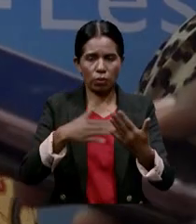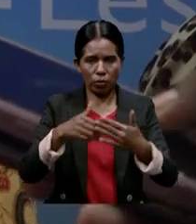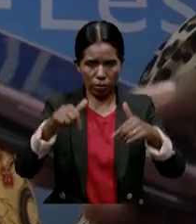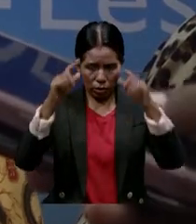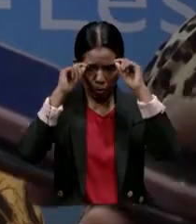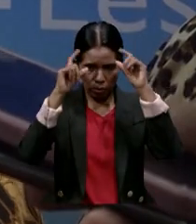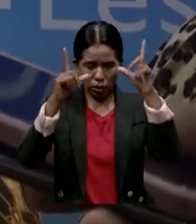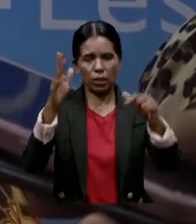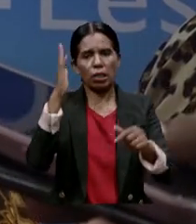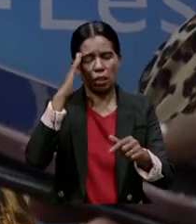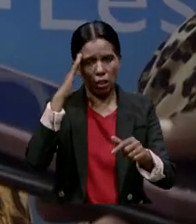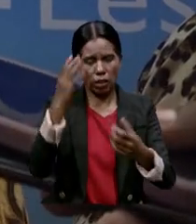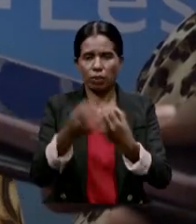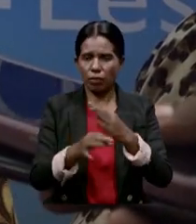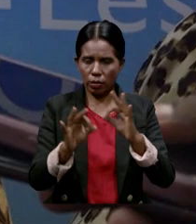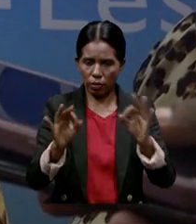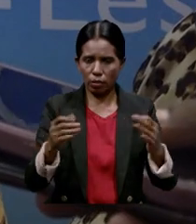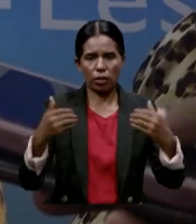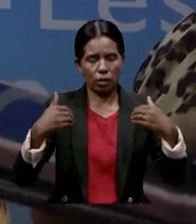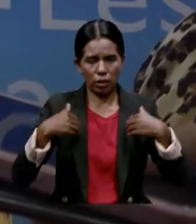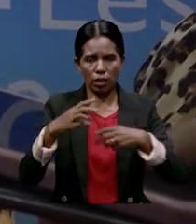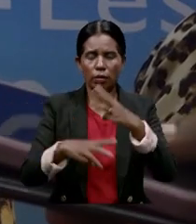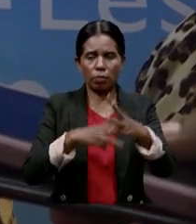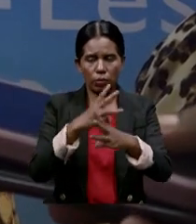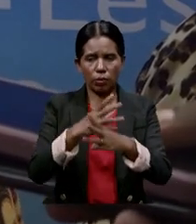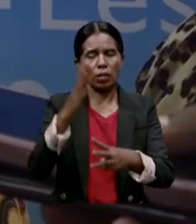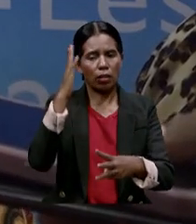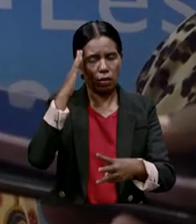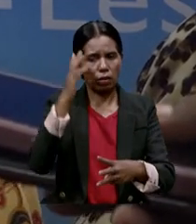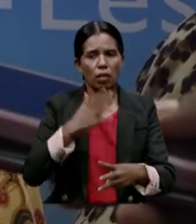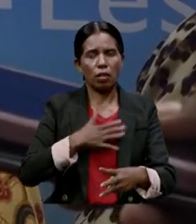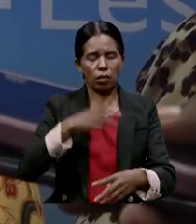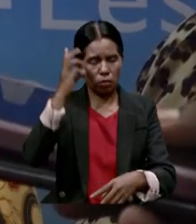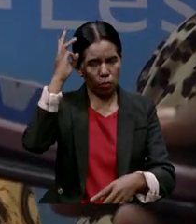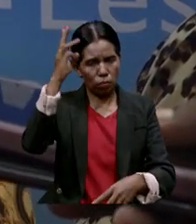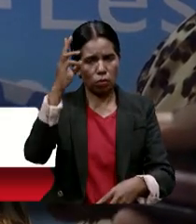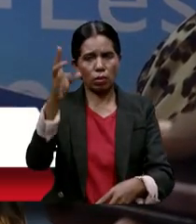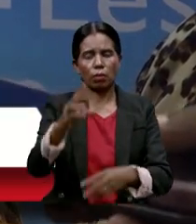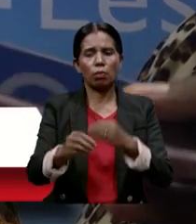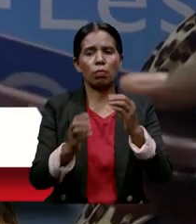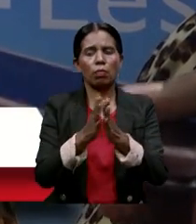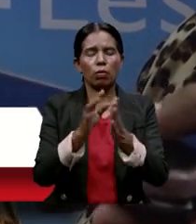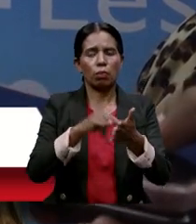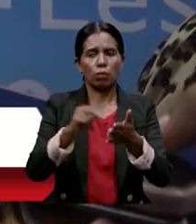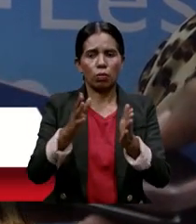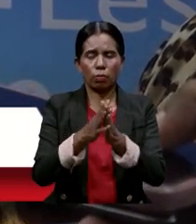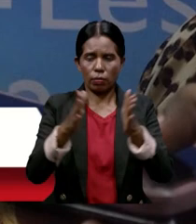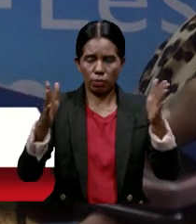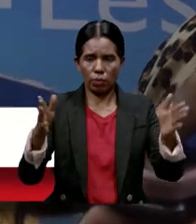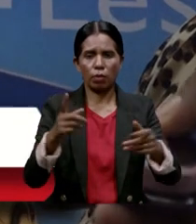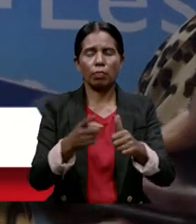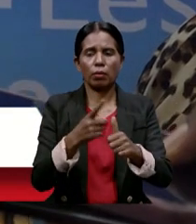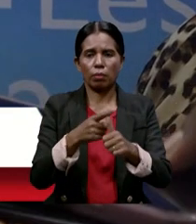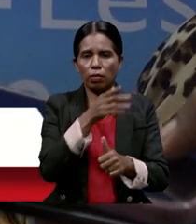na tenono ya mundo mas atene ha nia preocupação número um. Na Quanava. Primeiro,